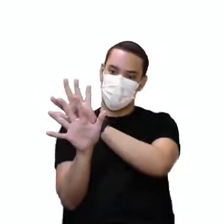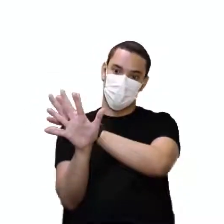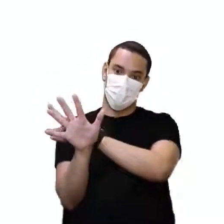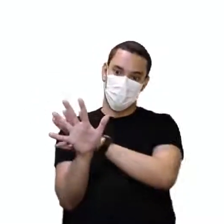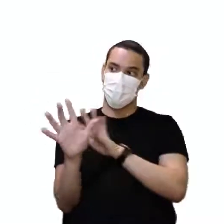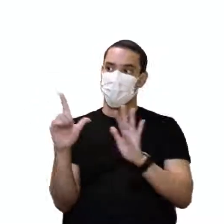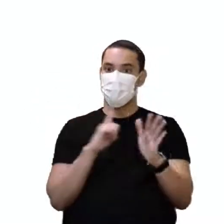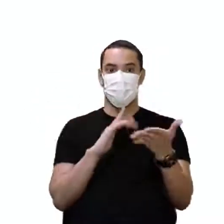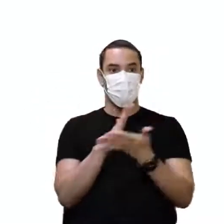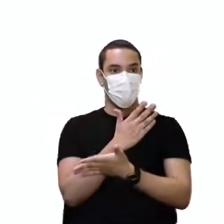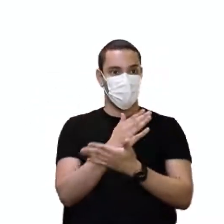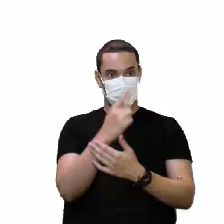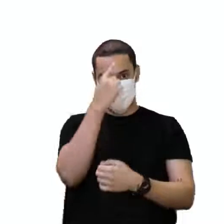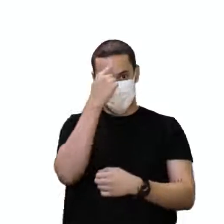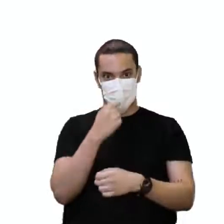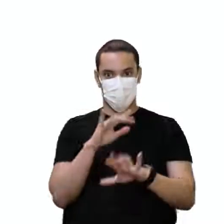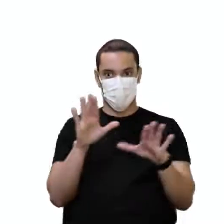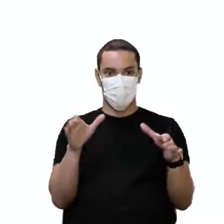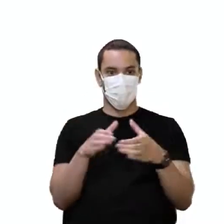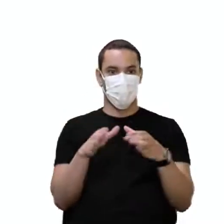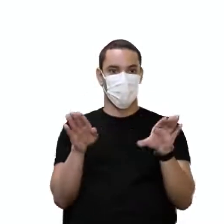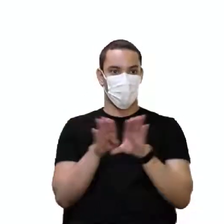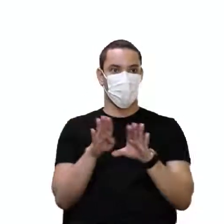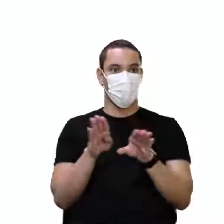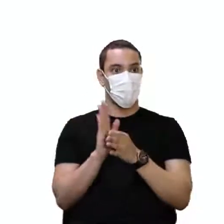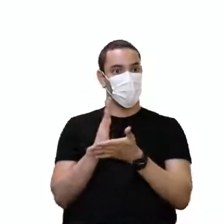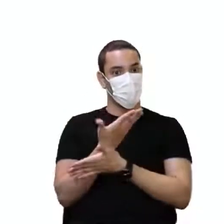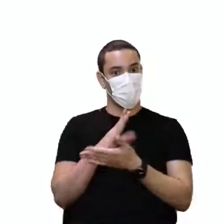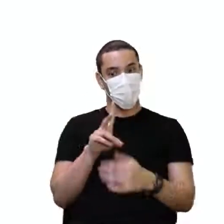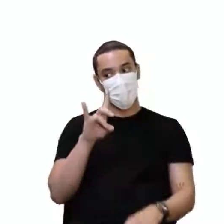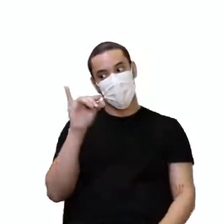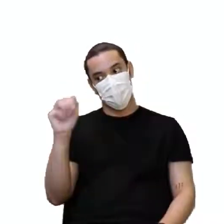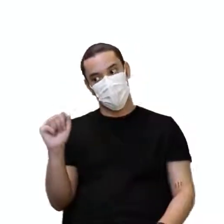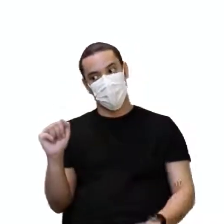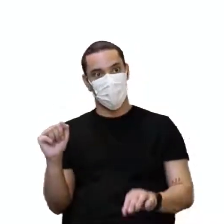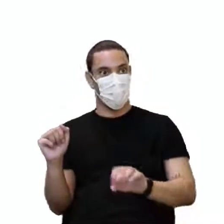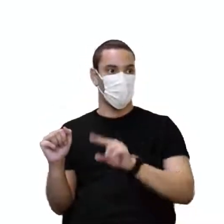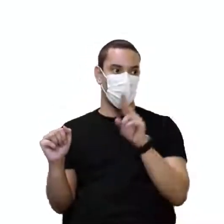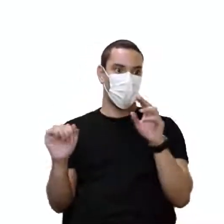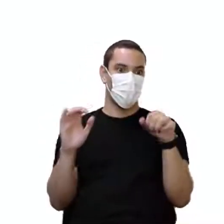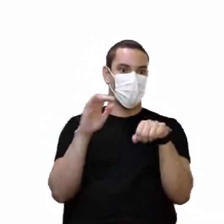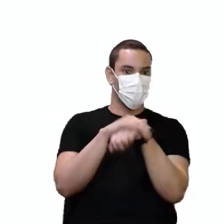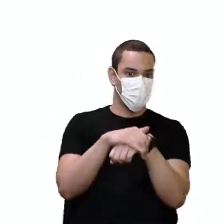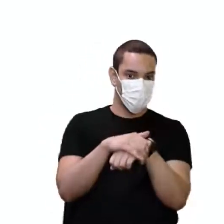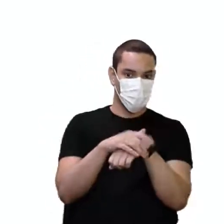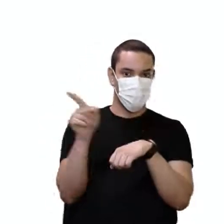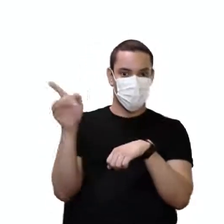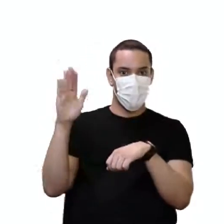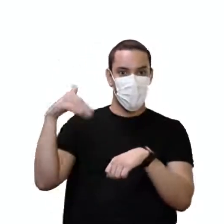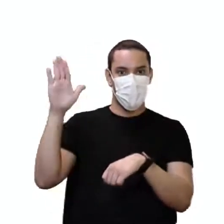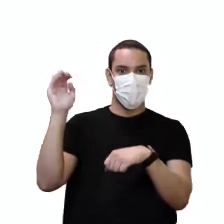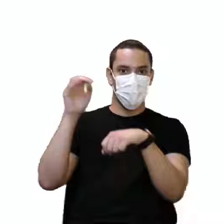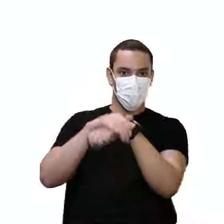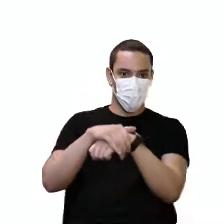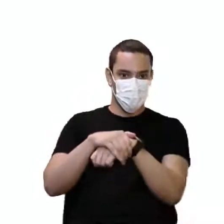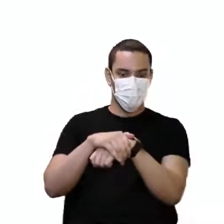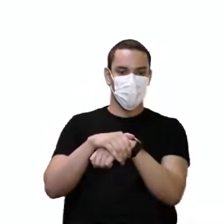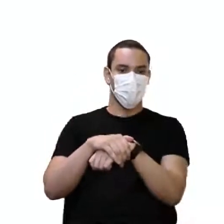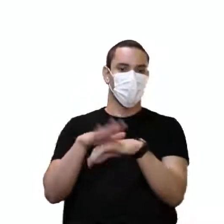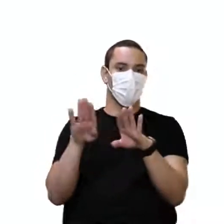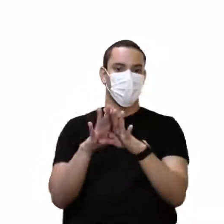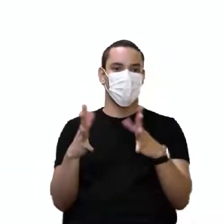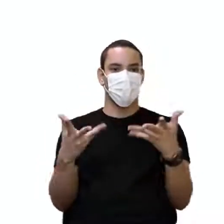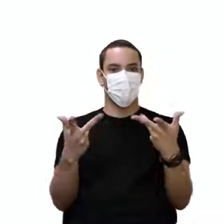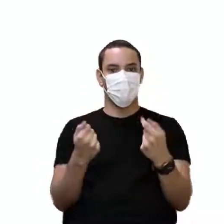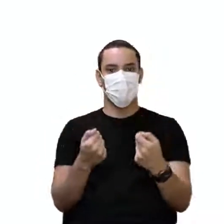espécies que vão estar com uma certa atividade durante o dia, outras mais noturnas, normalmente eles são mais noturnos, com